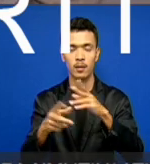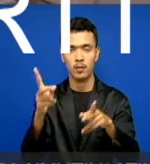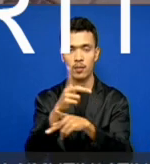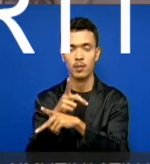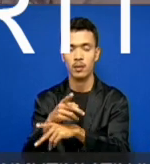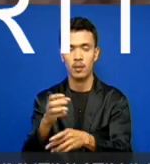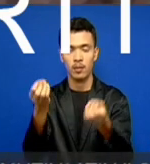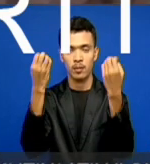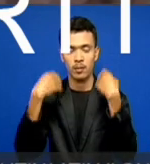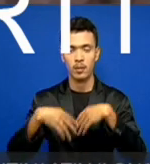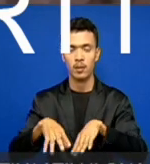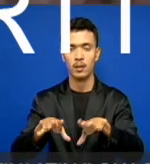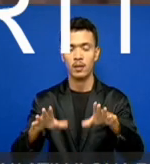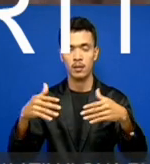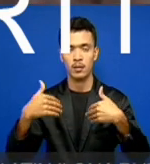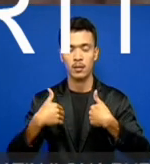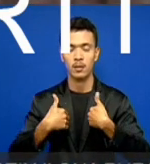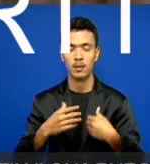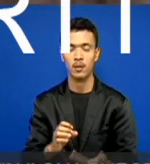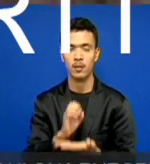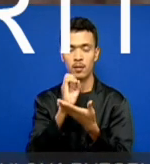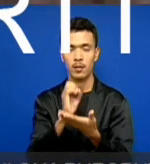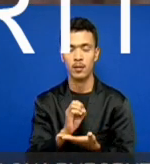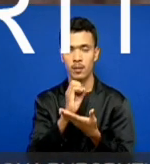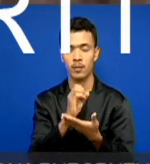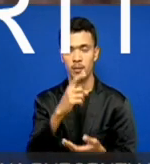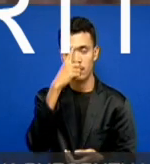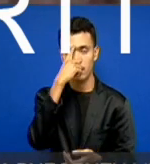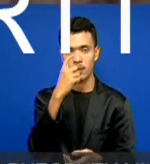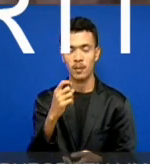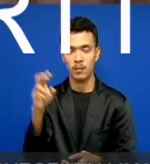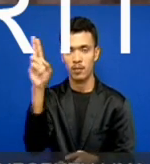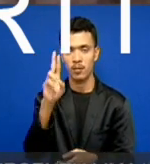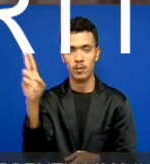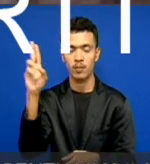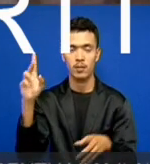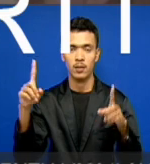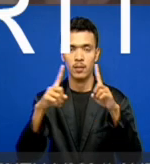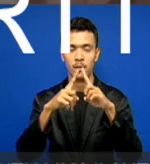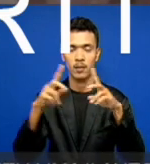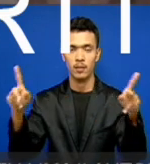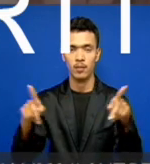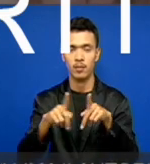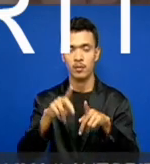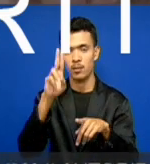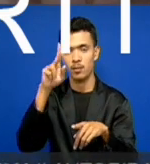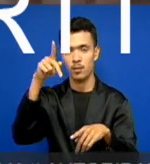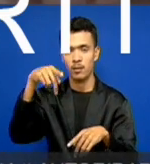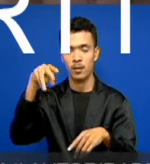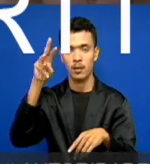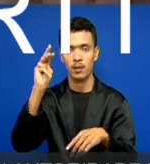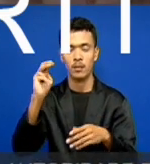território raioa. Atribuição raiva UPM, tamba atu utiliza ba posto UPM nia raiva. Processo